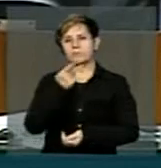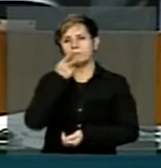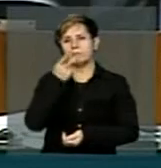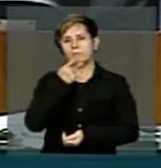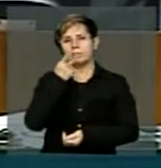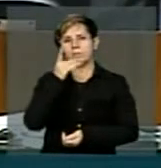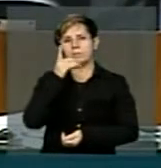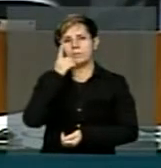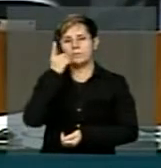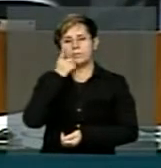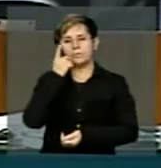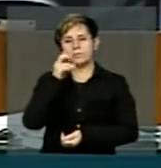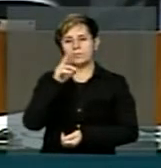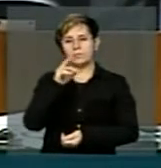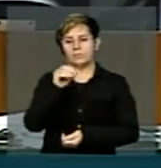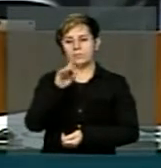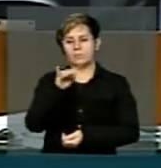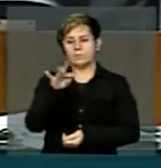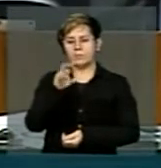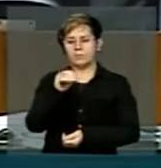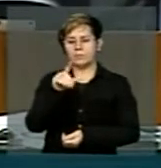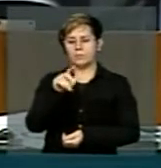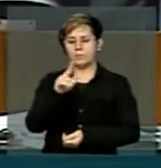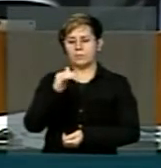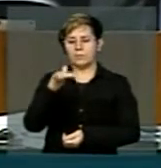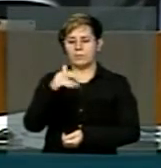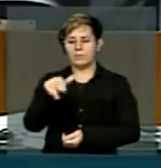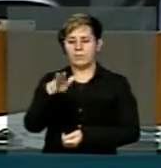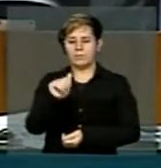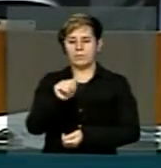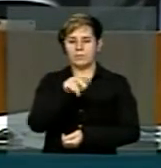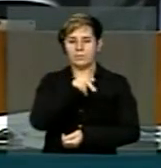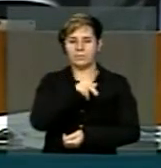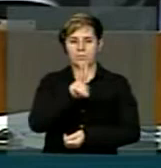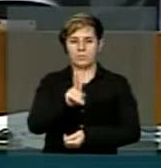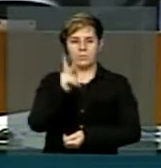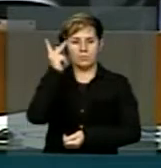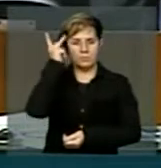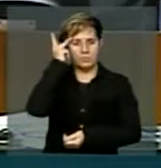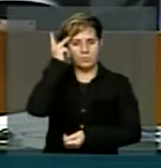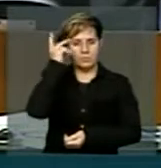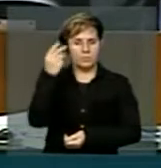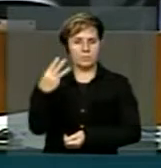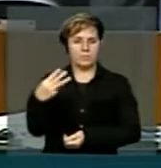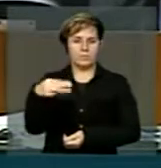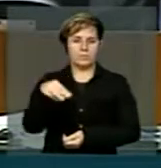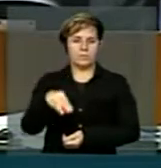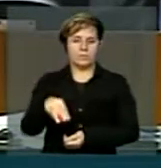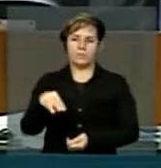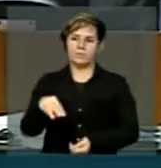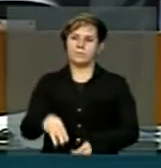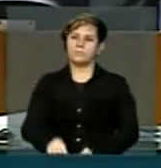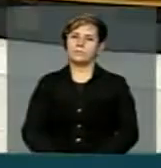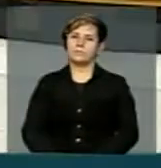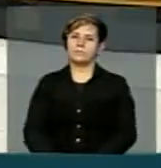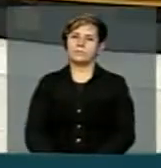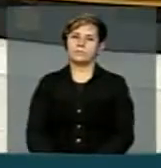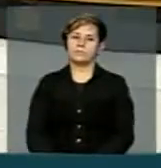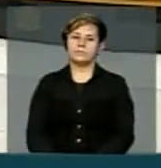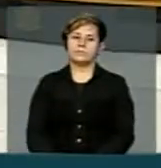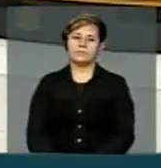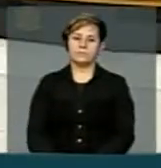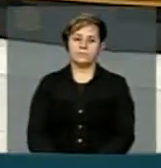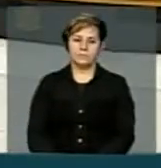Deputado Roberto Lucena, do PV de São Paulo. 3 minutos para fazer breves comunicações.